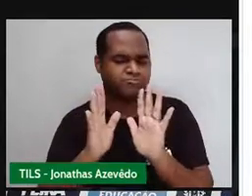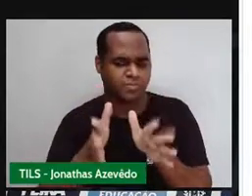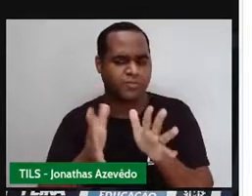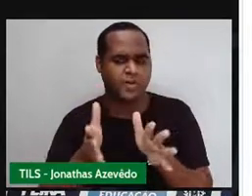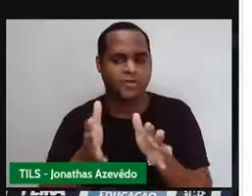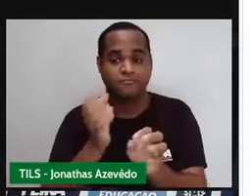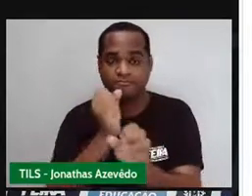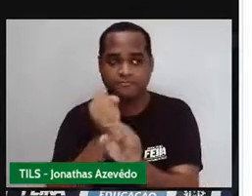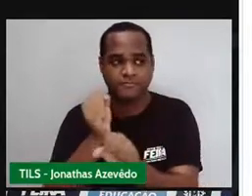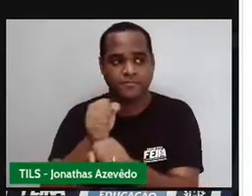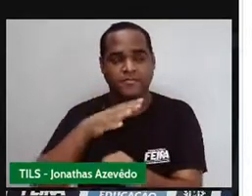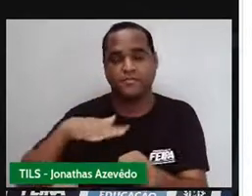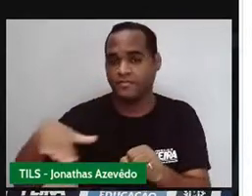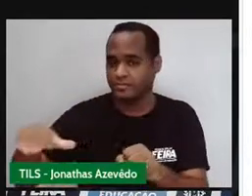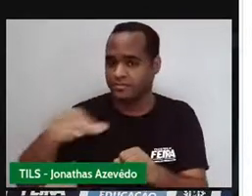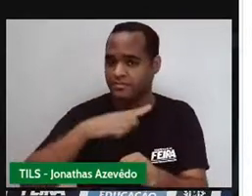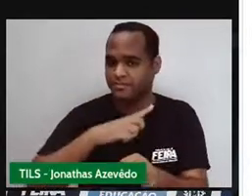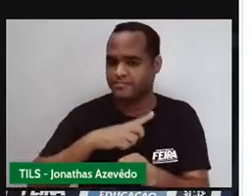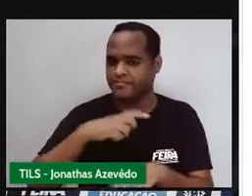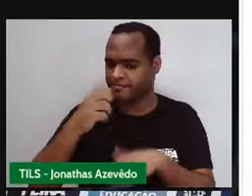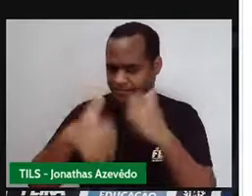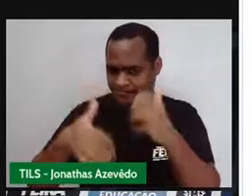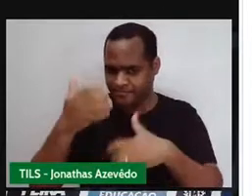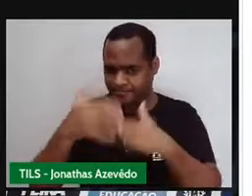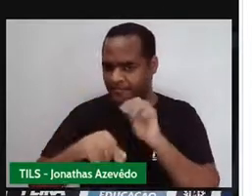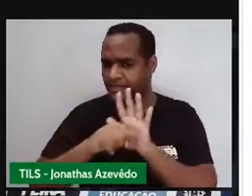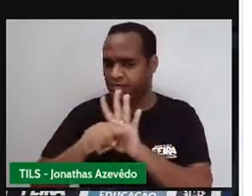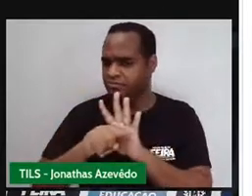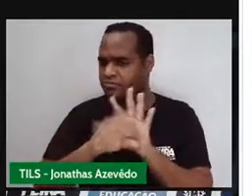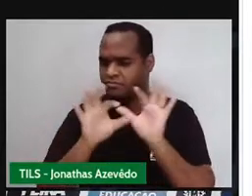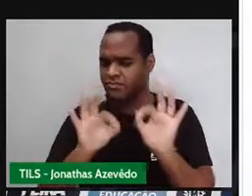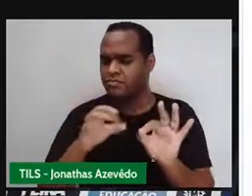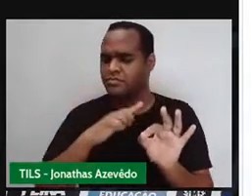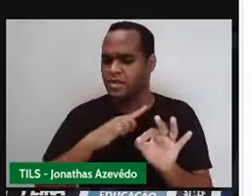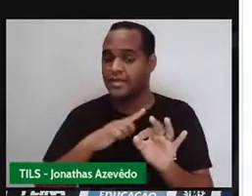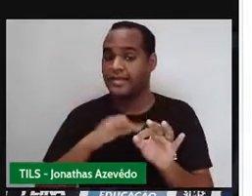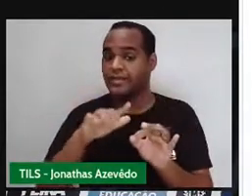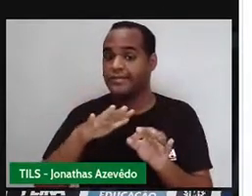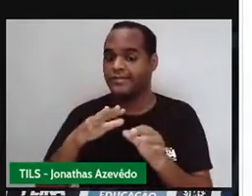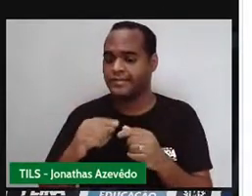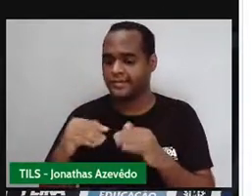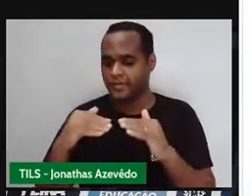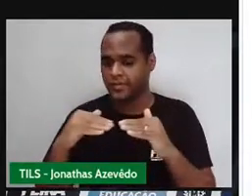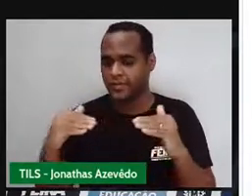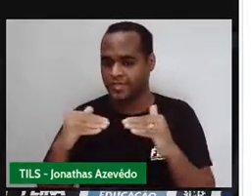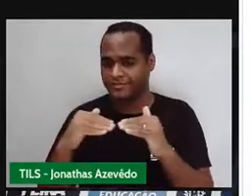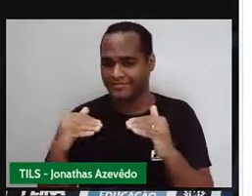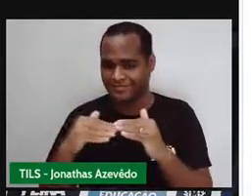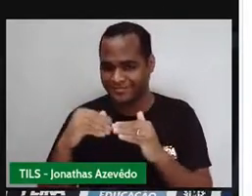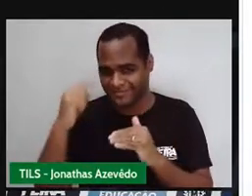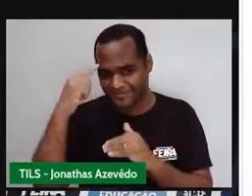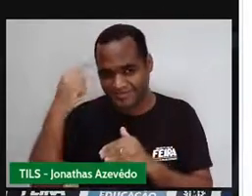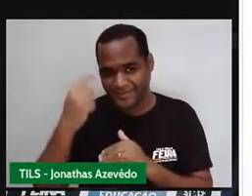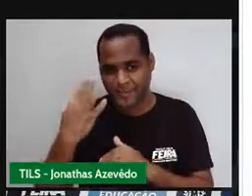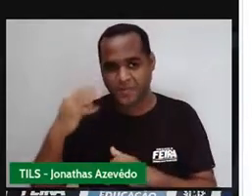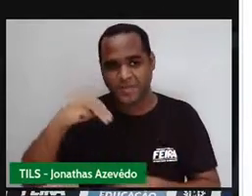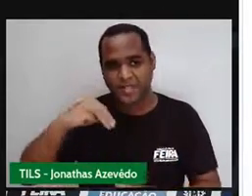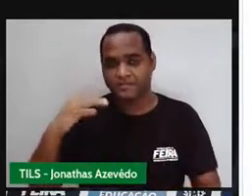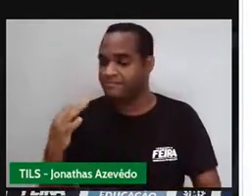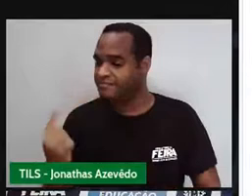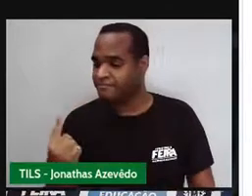Calcular área de retângulo com a gente acabou de calcular agora então comprimento 4 metros e